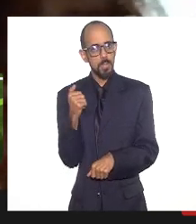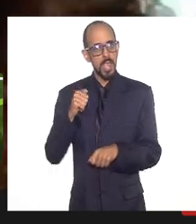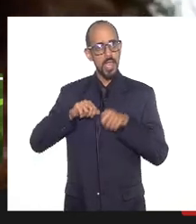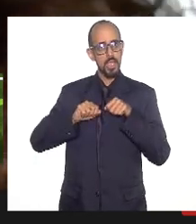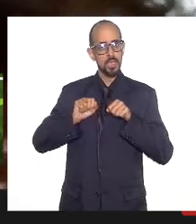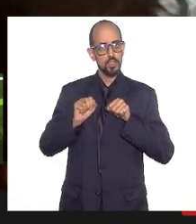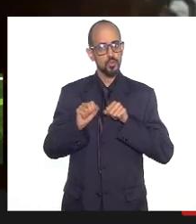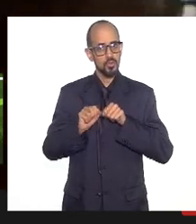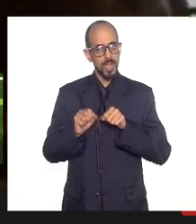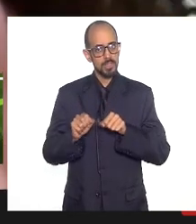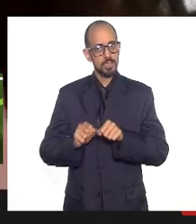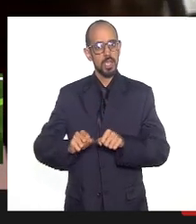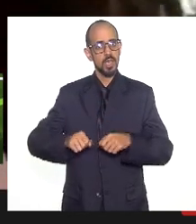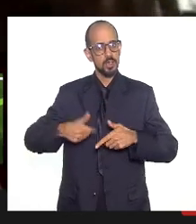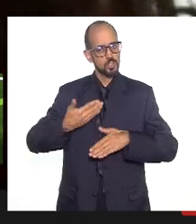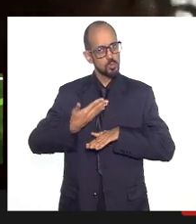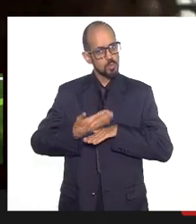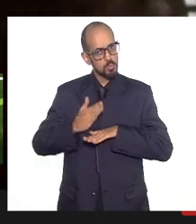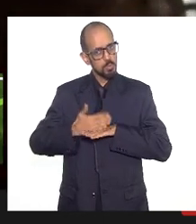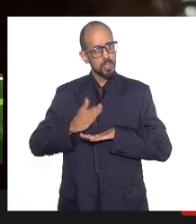fazeres, que